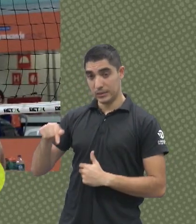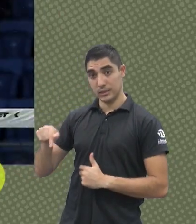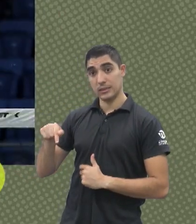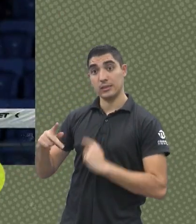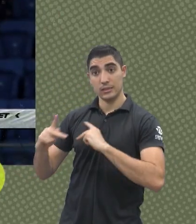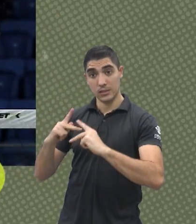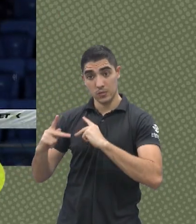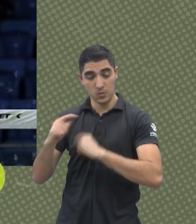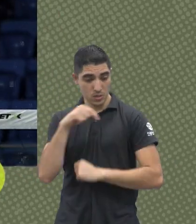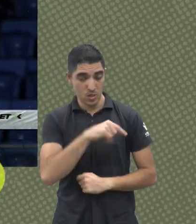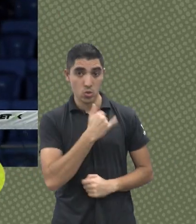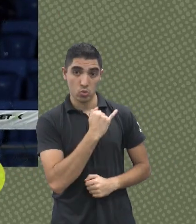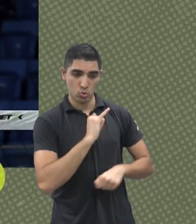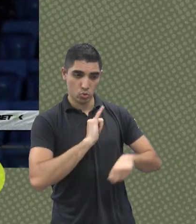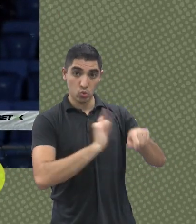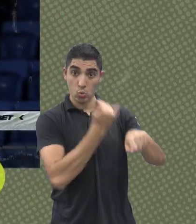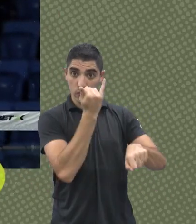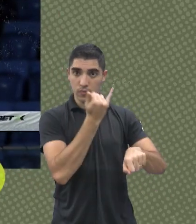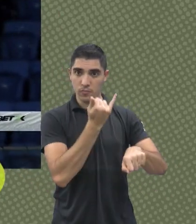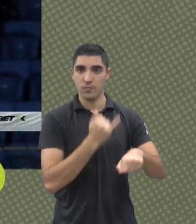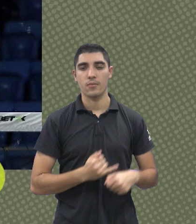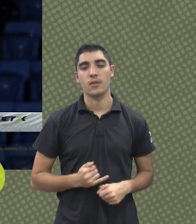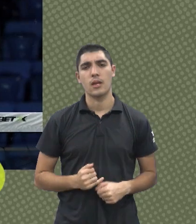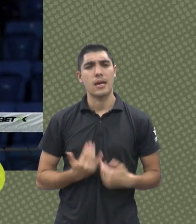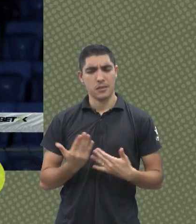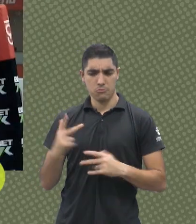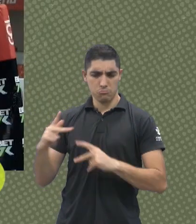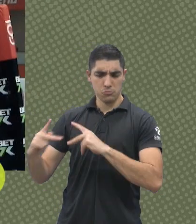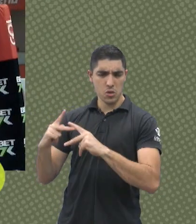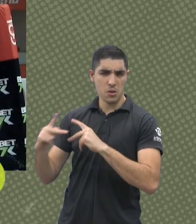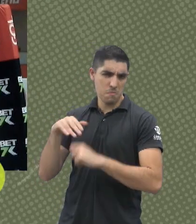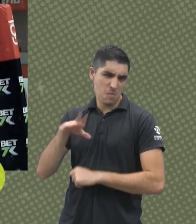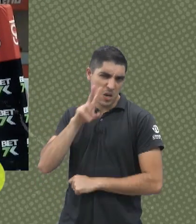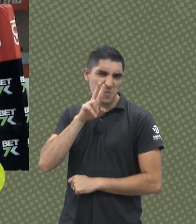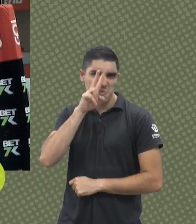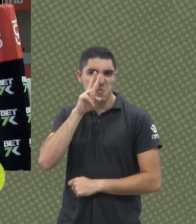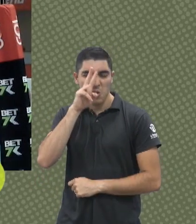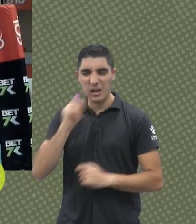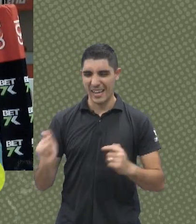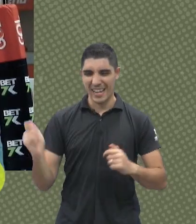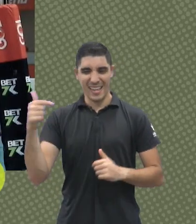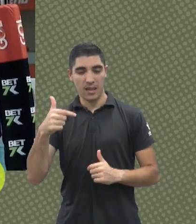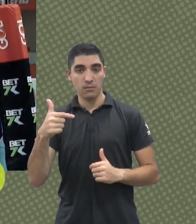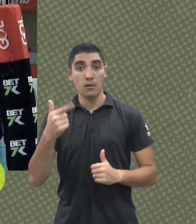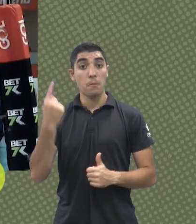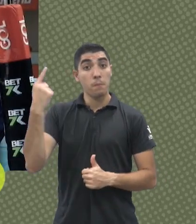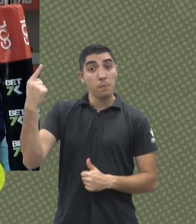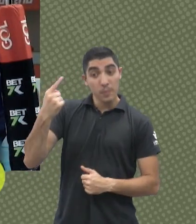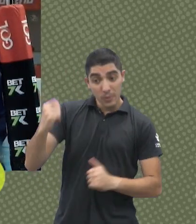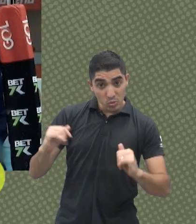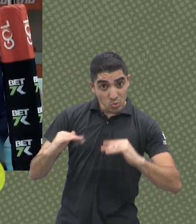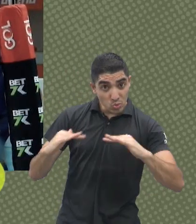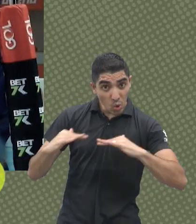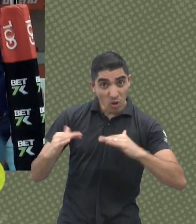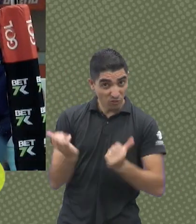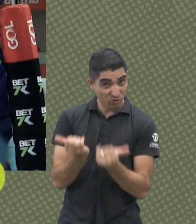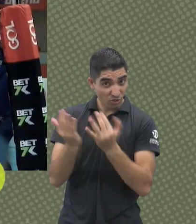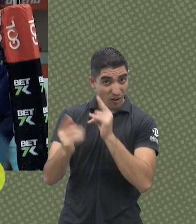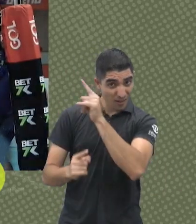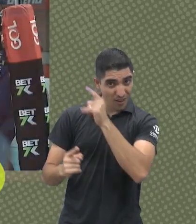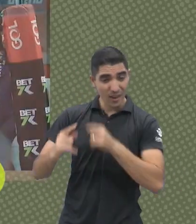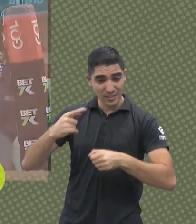7º colocado no geral. Favoritos para o duelo, o São José foi derrotado na primeira partida jogando em casa por